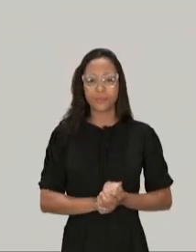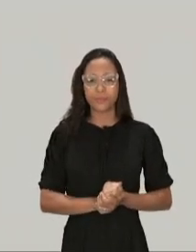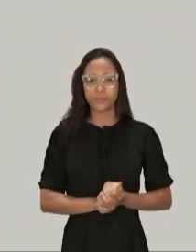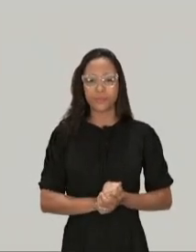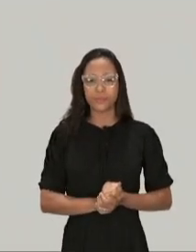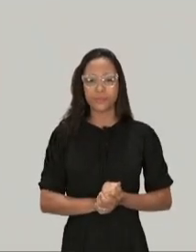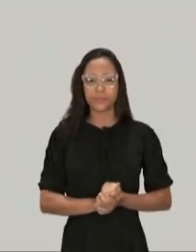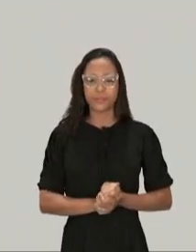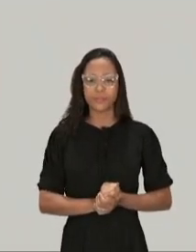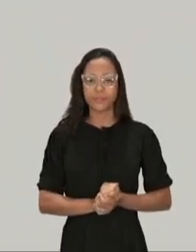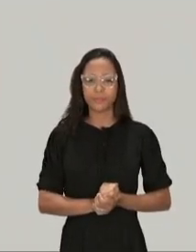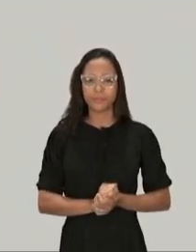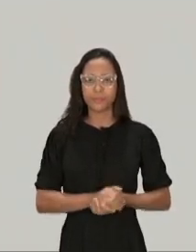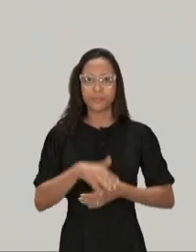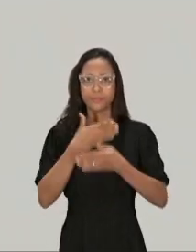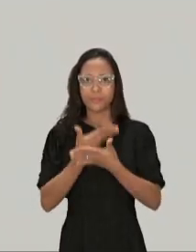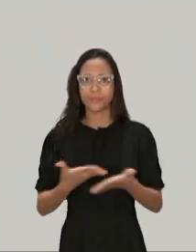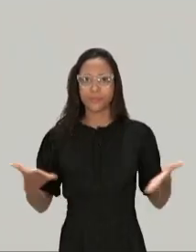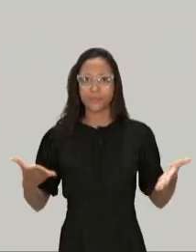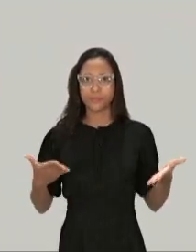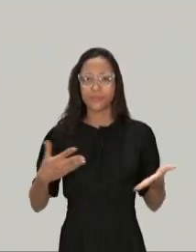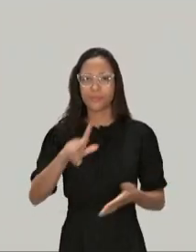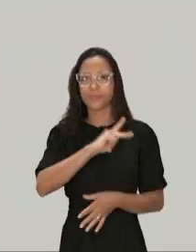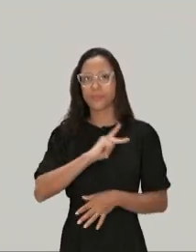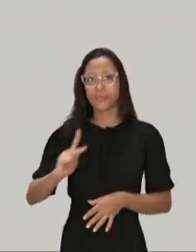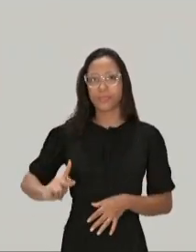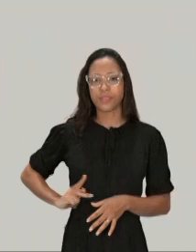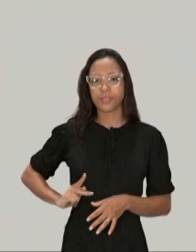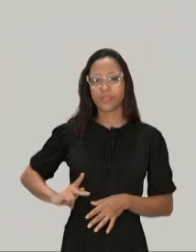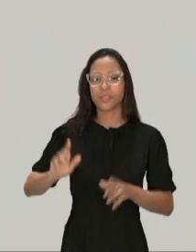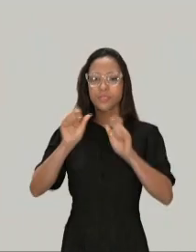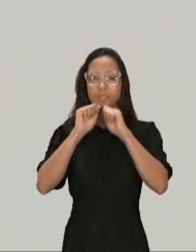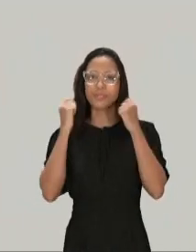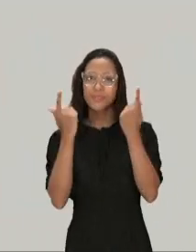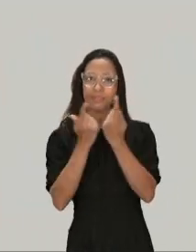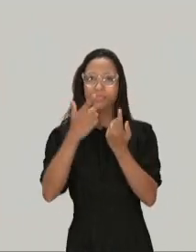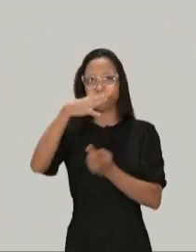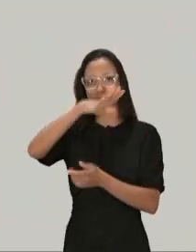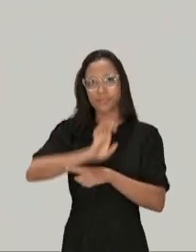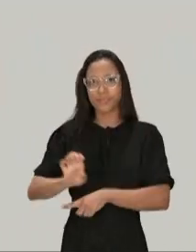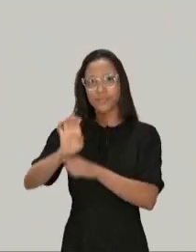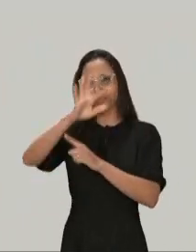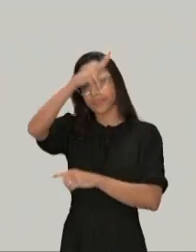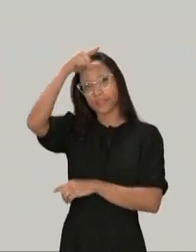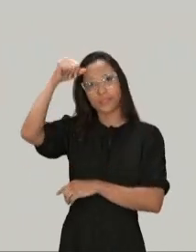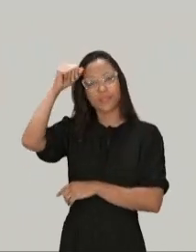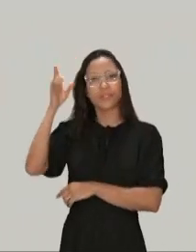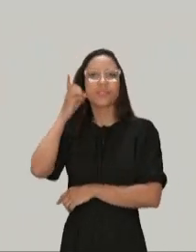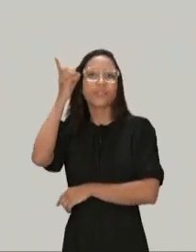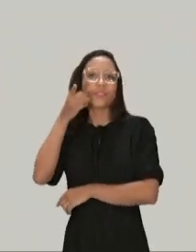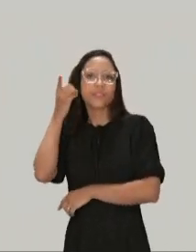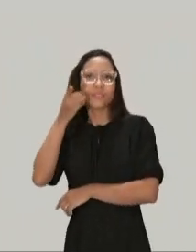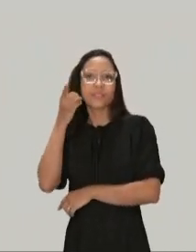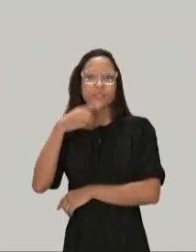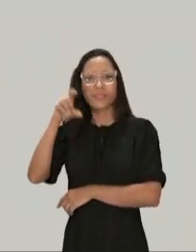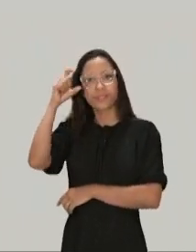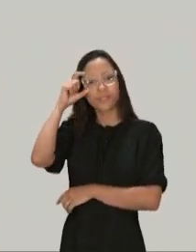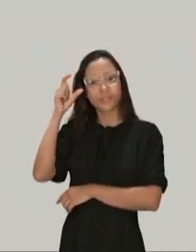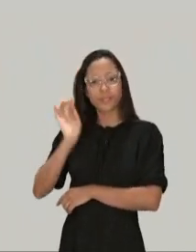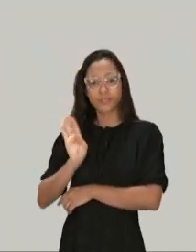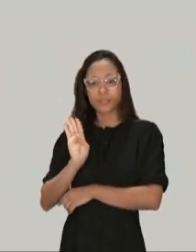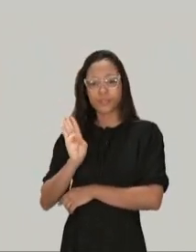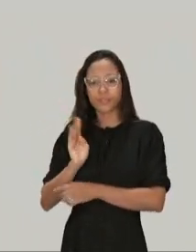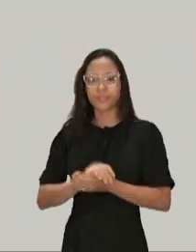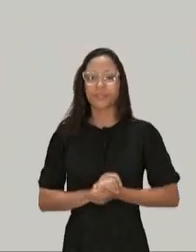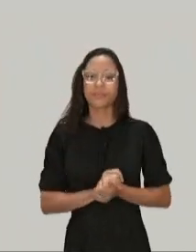Excelentíssimo senhor presidente da Assembleia Legislativa do Estado do Mato Grosso, deputado Eduardo Botelho. Ao citar